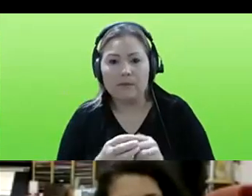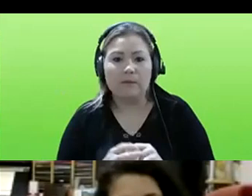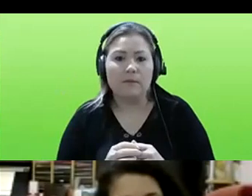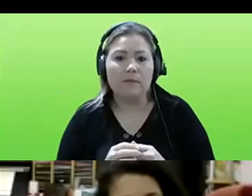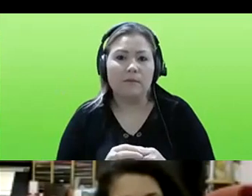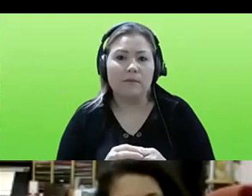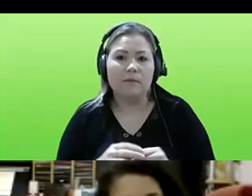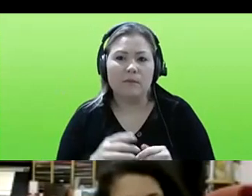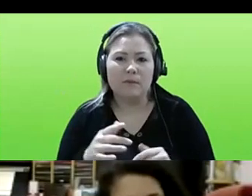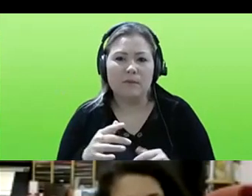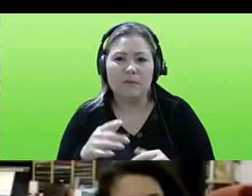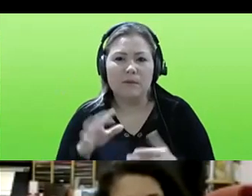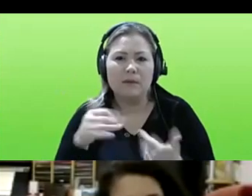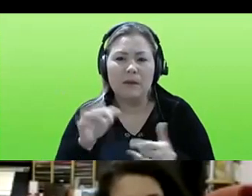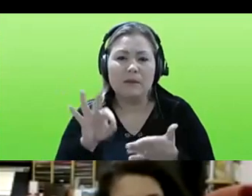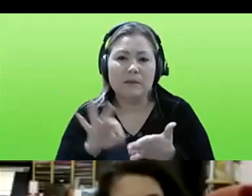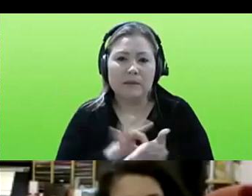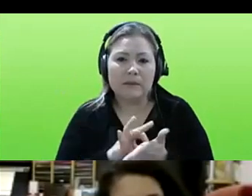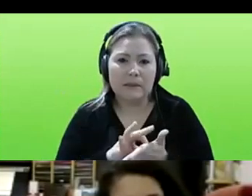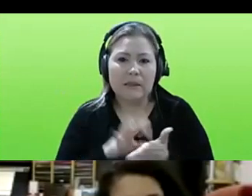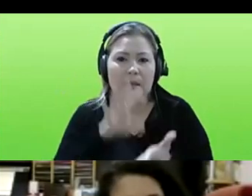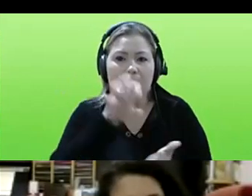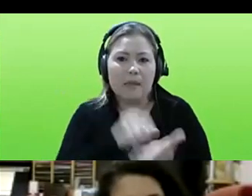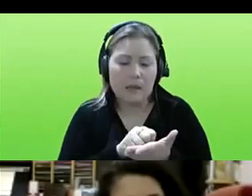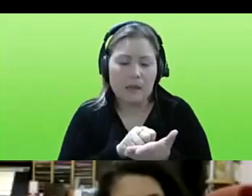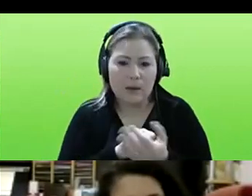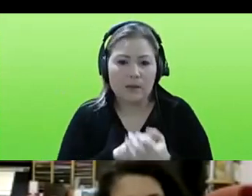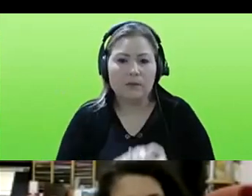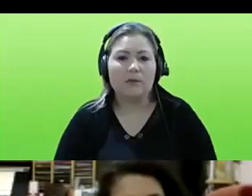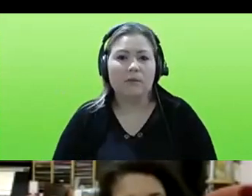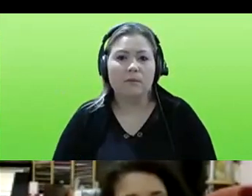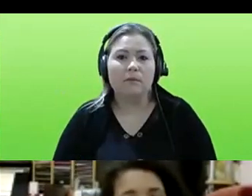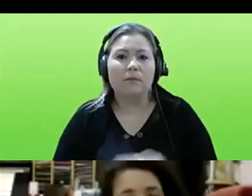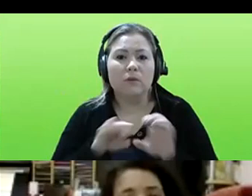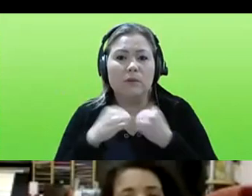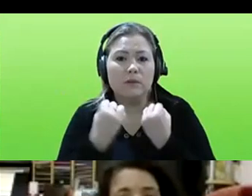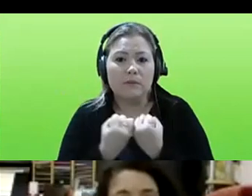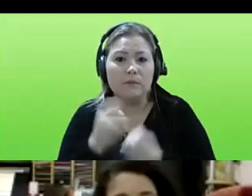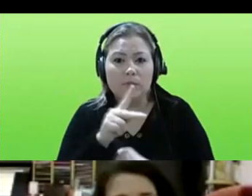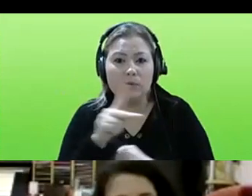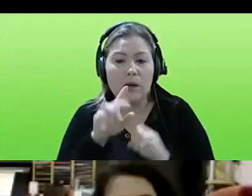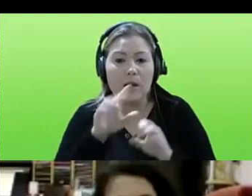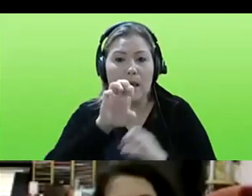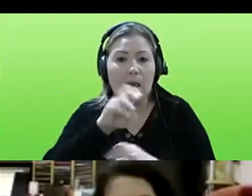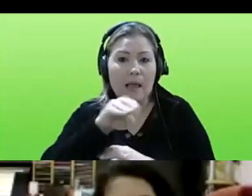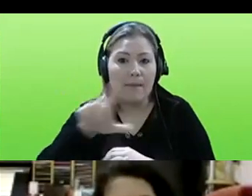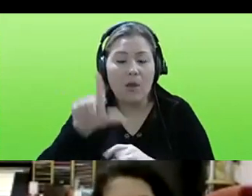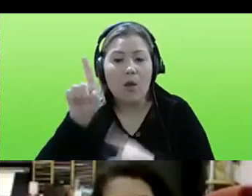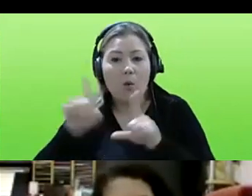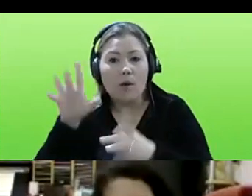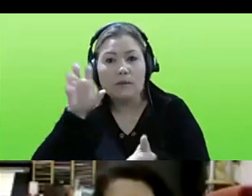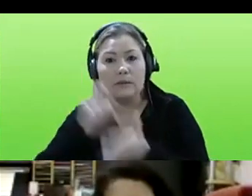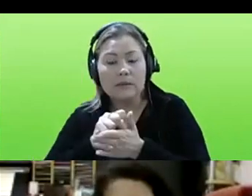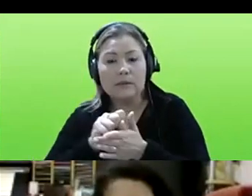tecnicamente inscritas, matriculadas, no seminário do professor Emil, outras pessoas estão